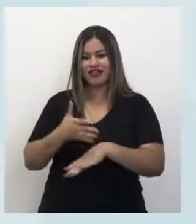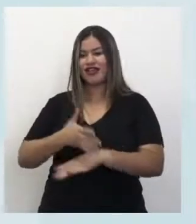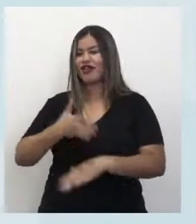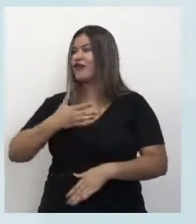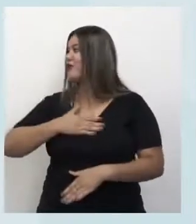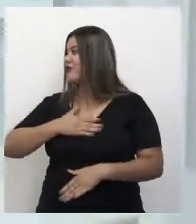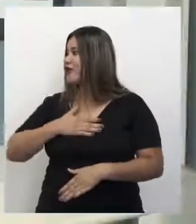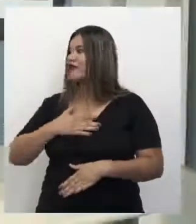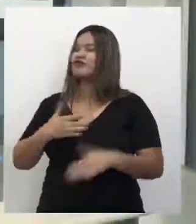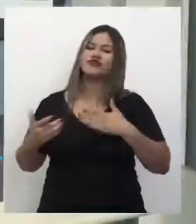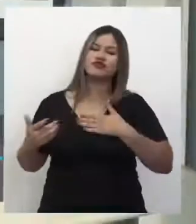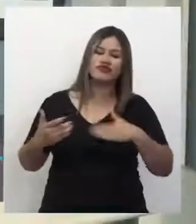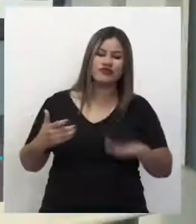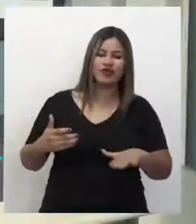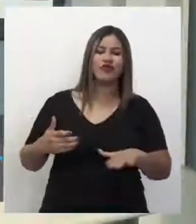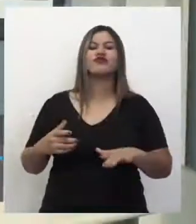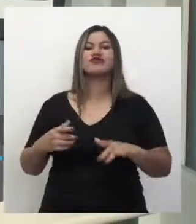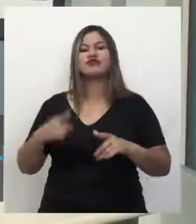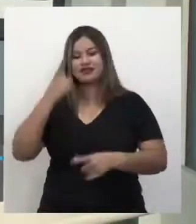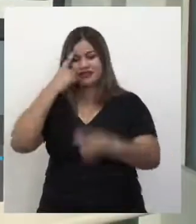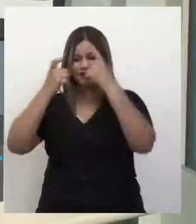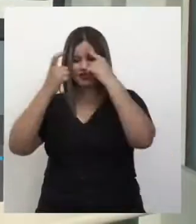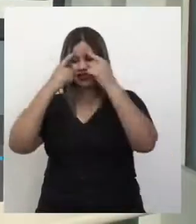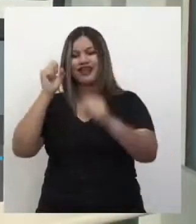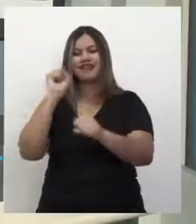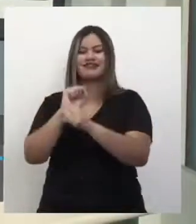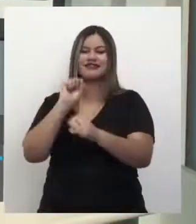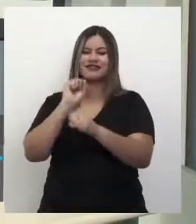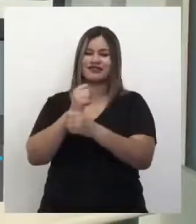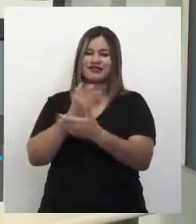da aula, não gostou, dá ideias. Estou esperando